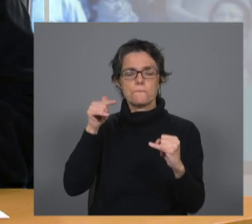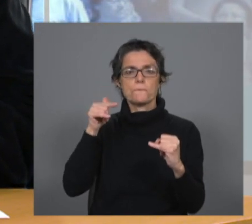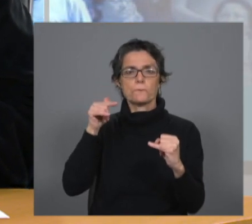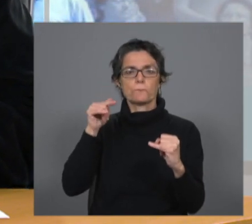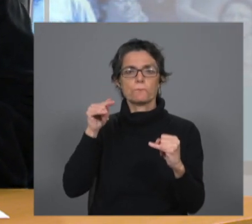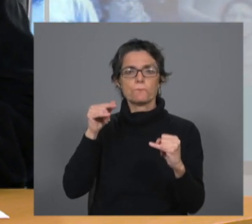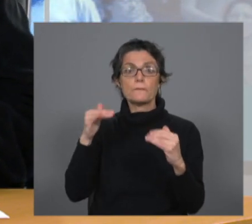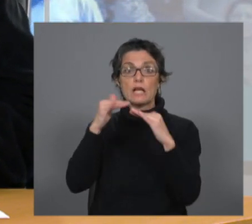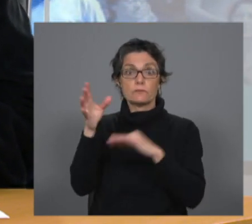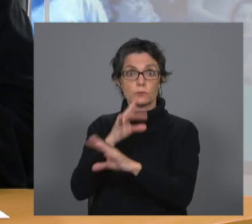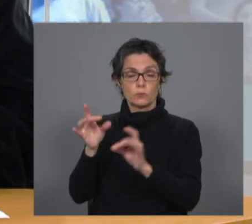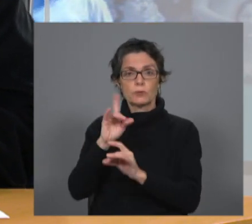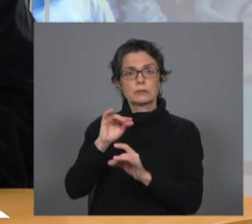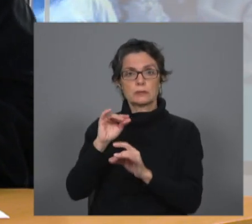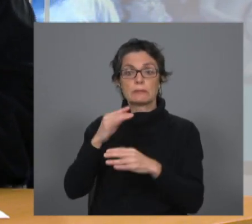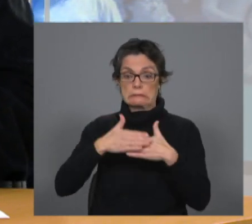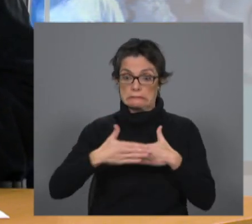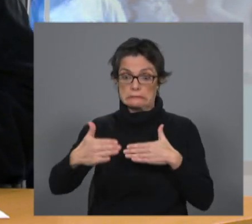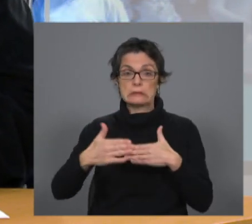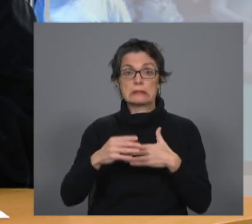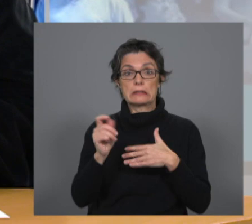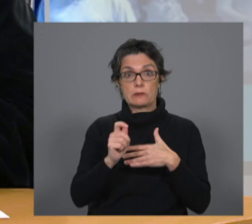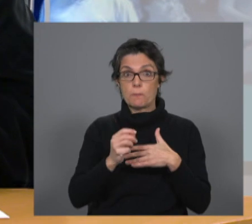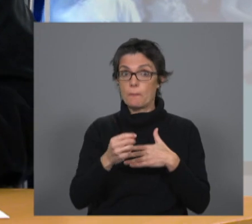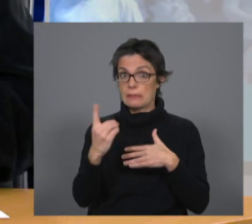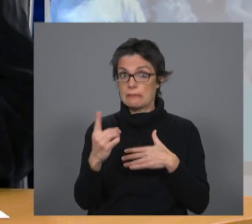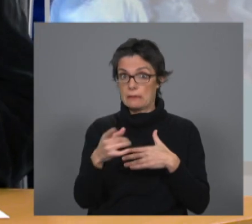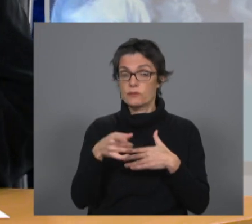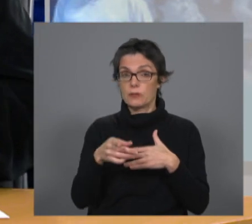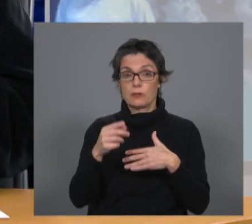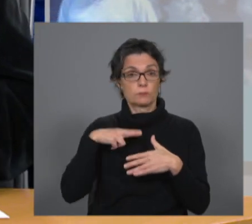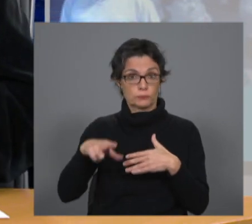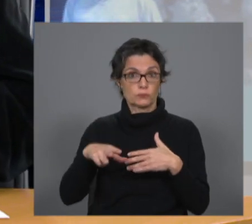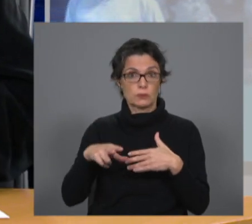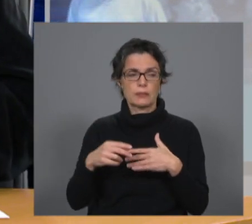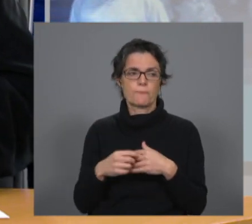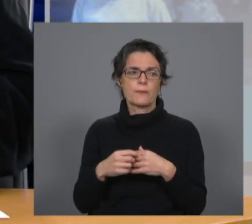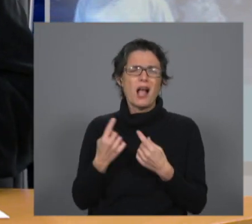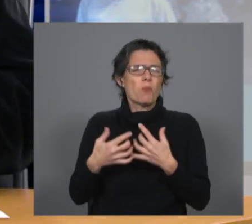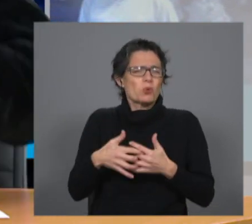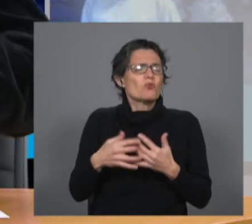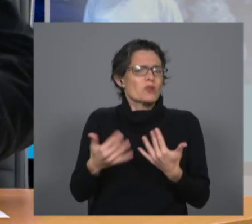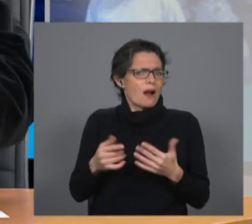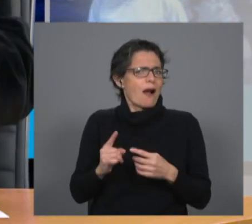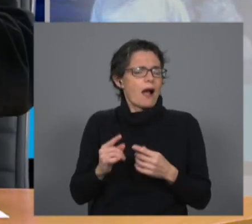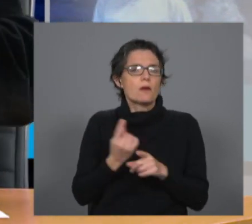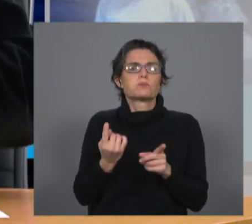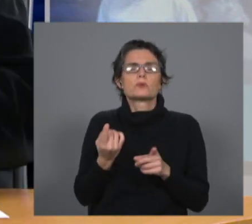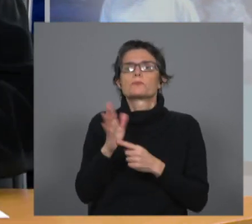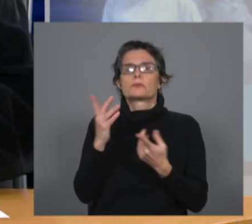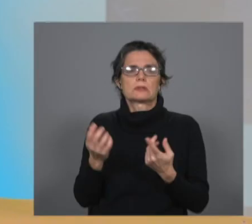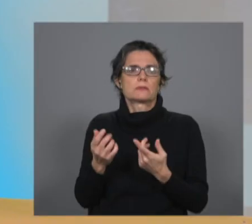europeias e do semestre português, pode haver mais algumas dúvidas, porque a Comissão Europeia vai dar um tópico sobre os impostos que vão